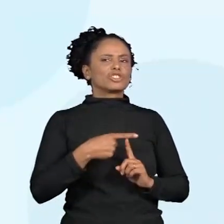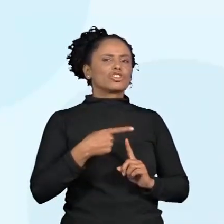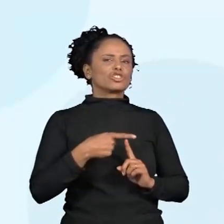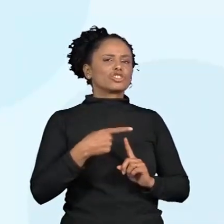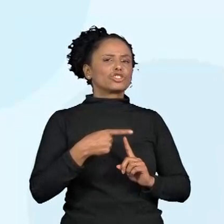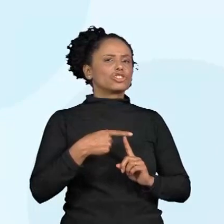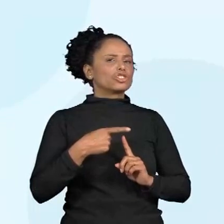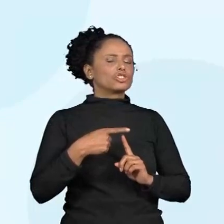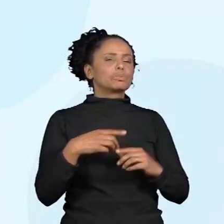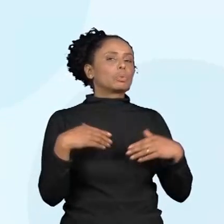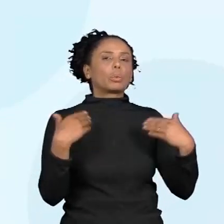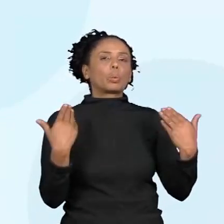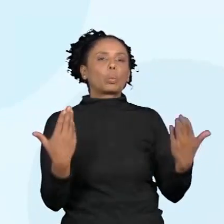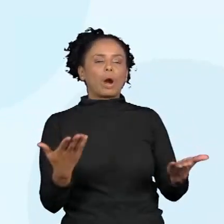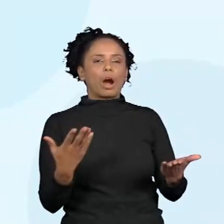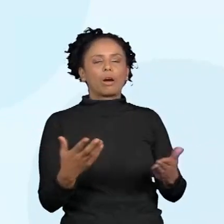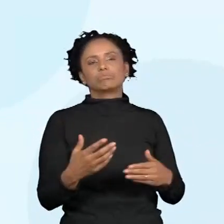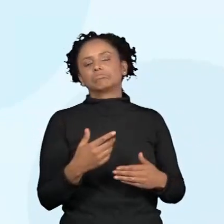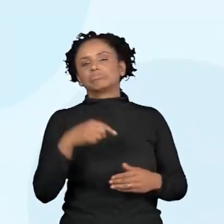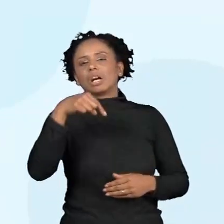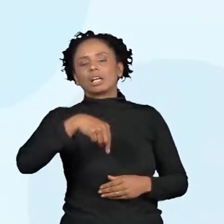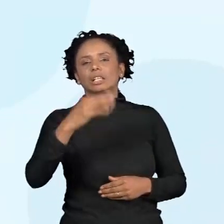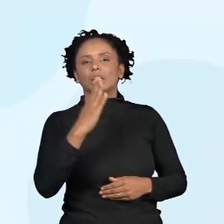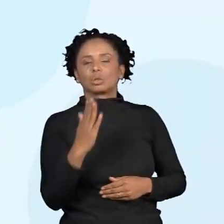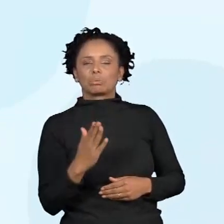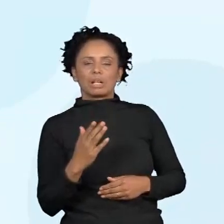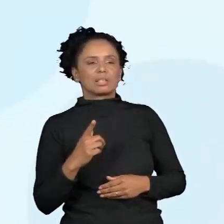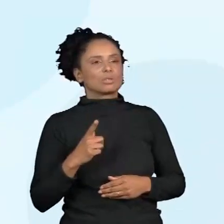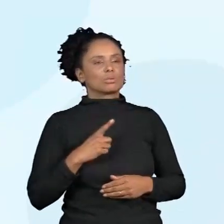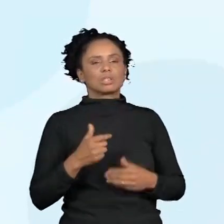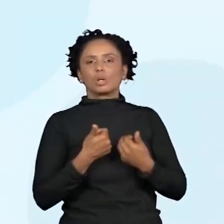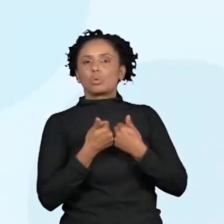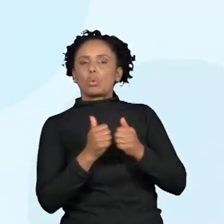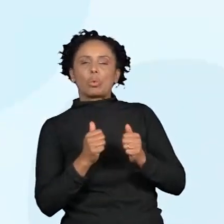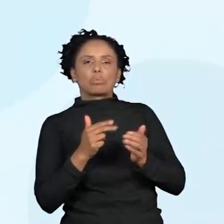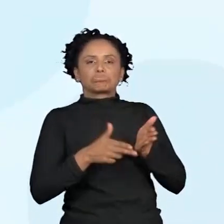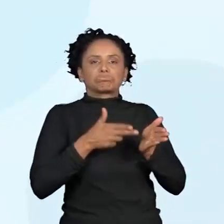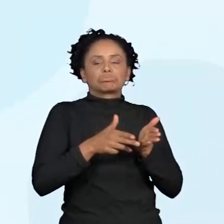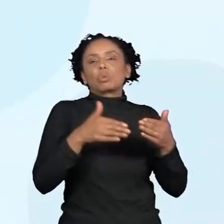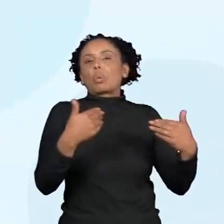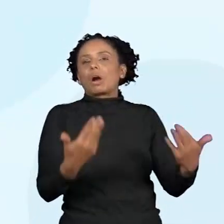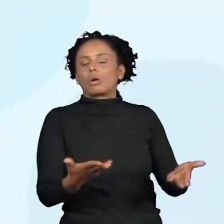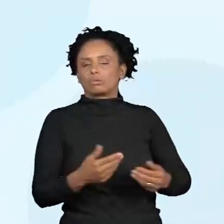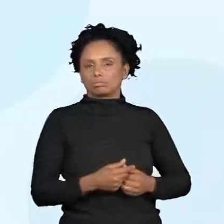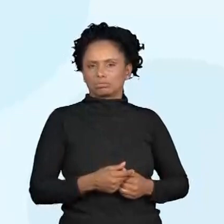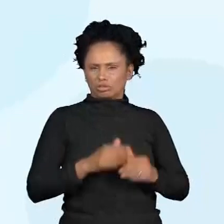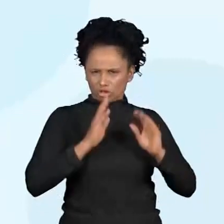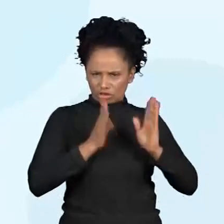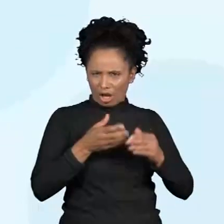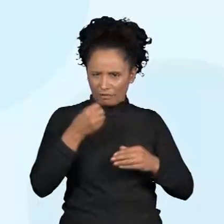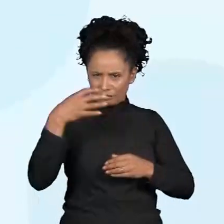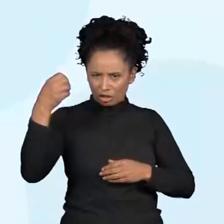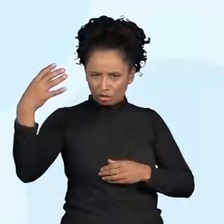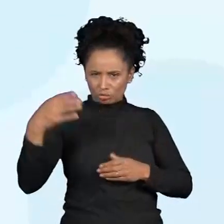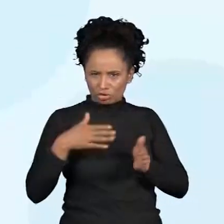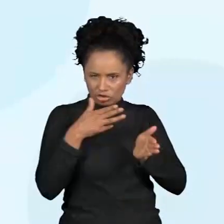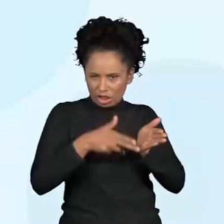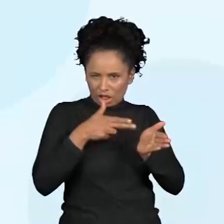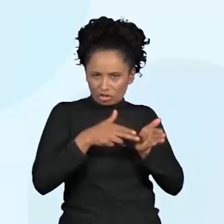no Brasil? Você já viajou de trem? Viajou para qual lugar? Duas perguntas,